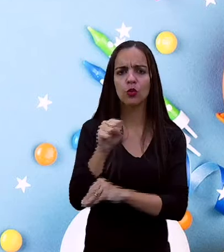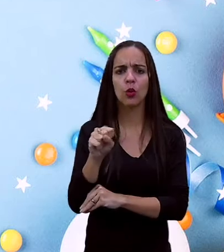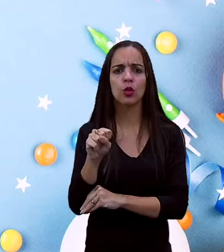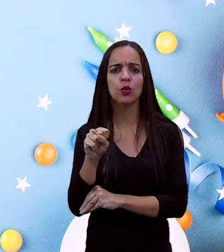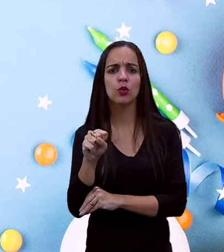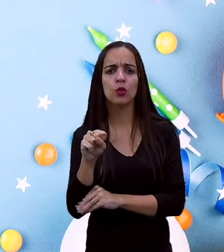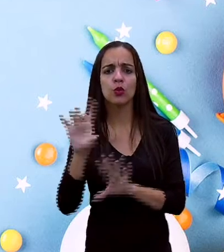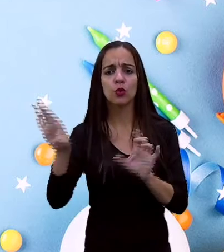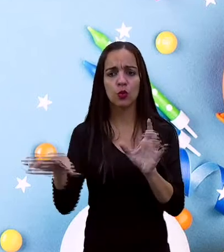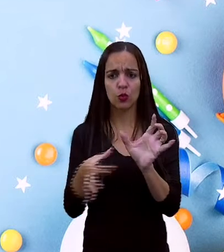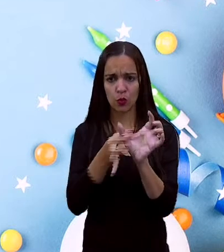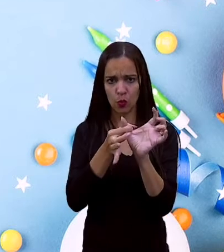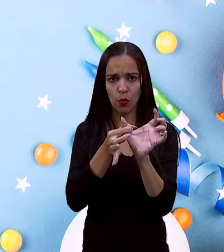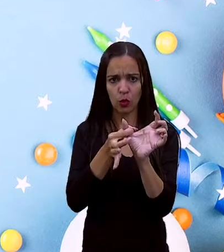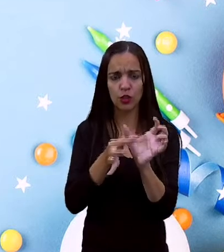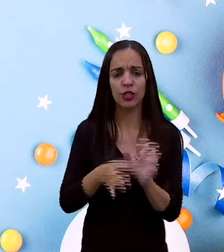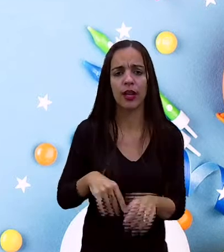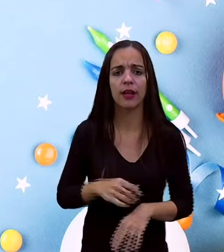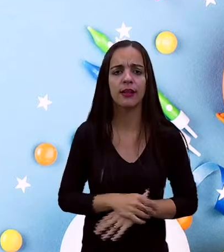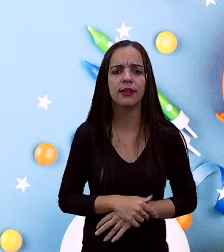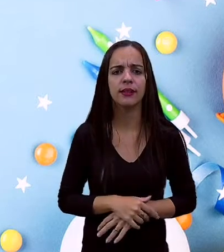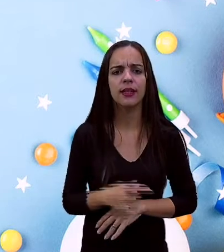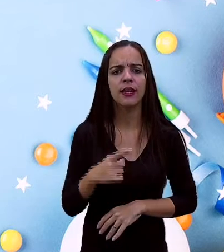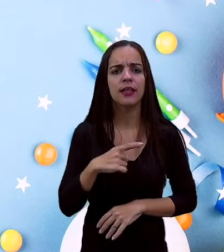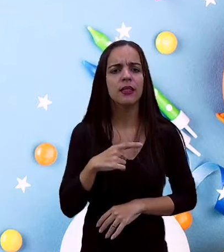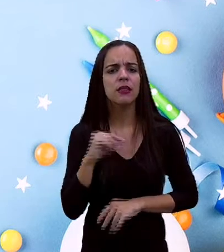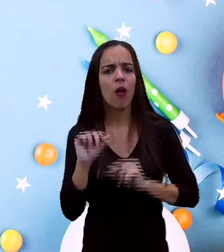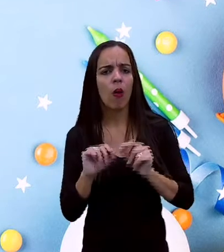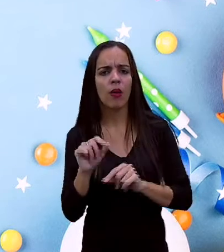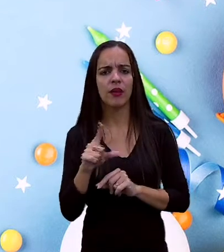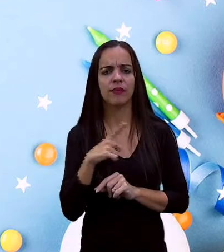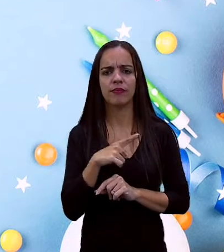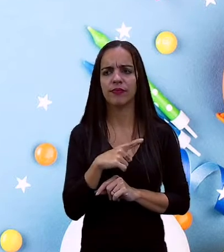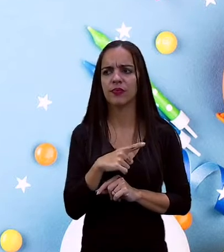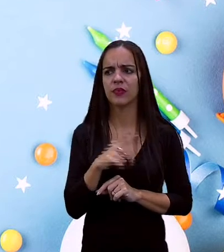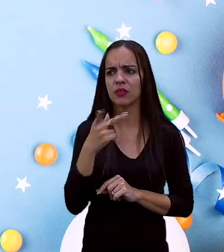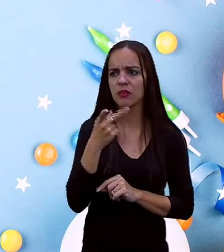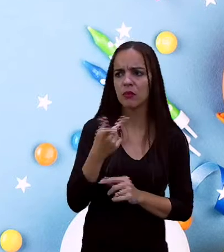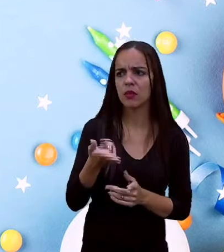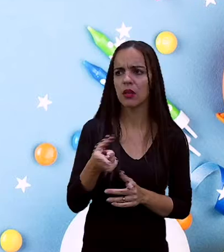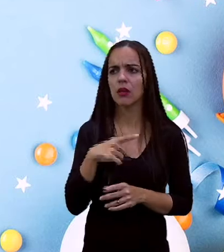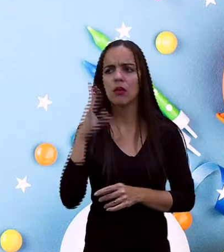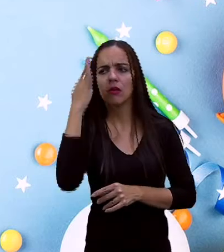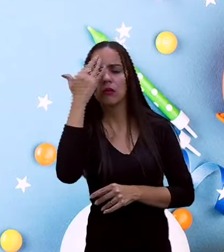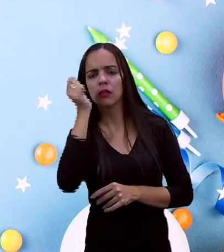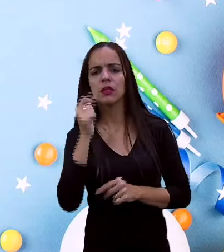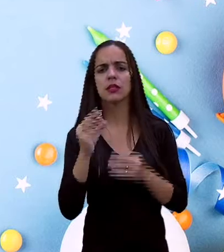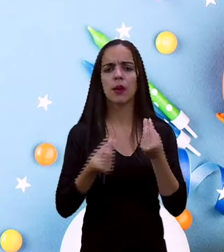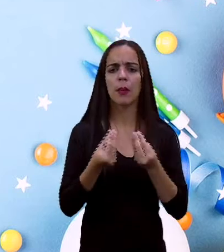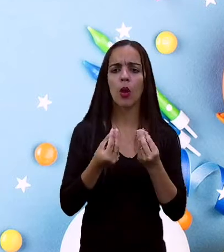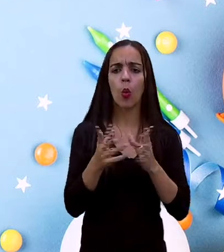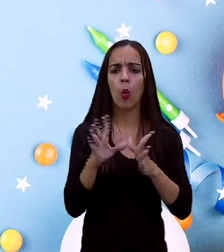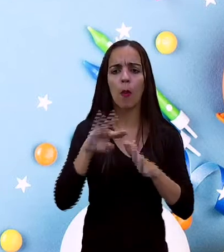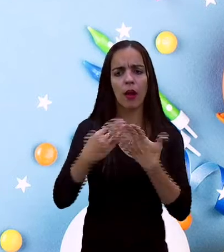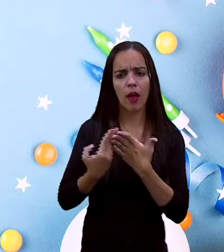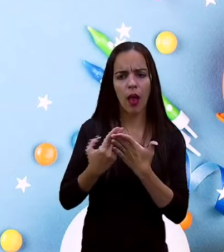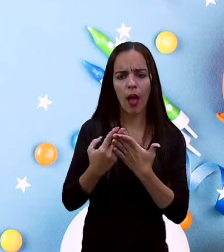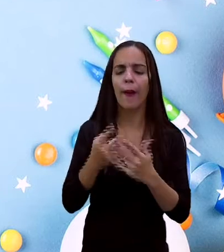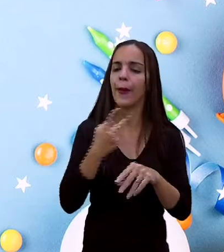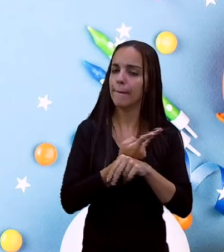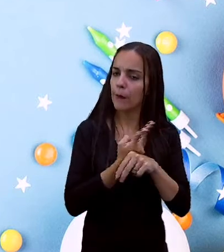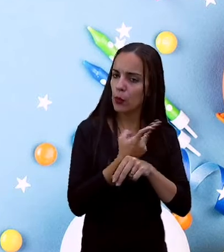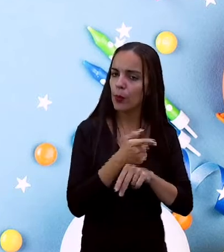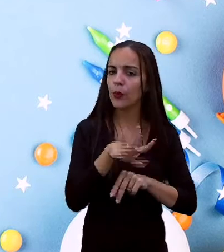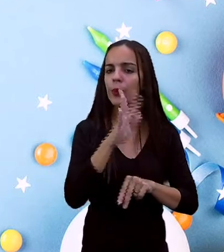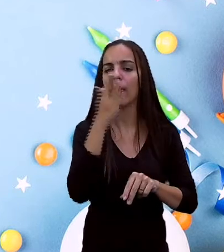que são orações subordinadas, porque para saber as conjunções subordinadas, eu tenho que saber daquela aula lá de orações